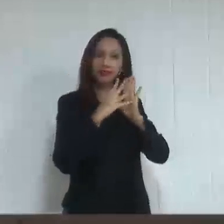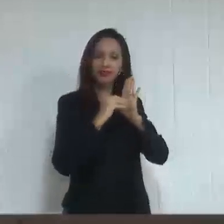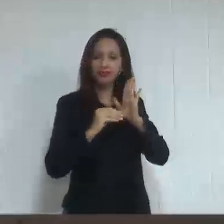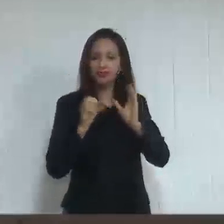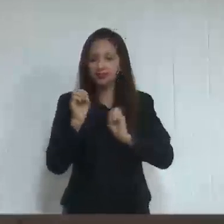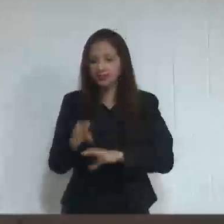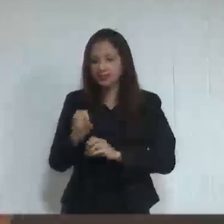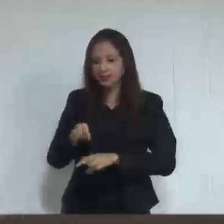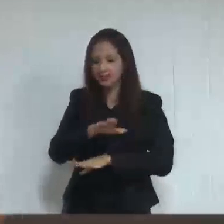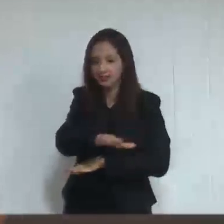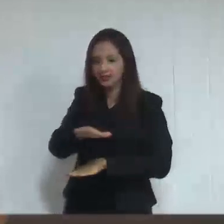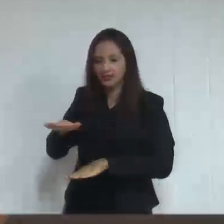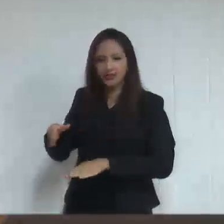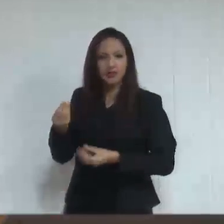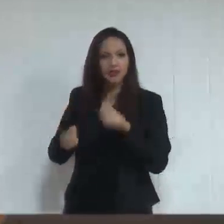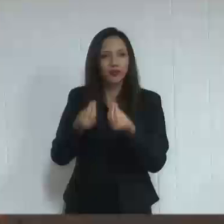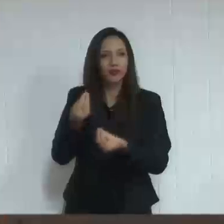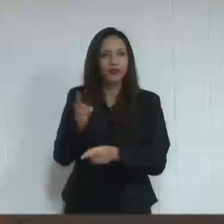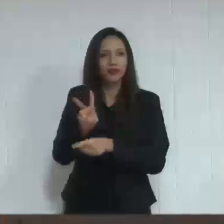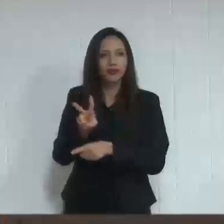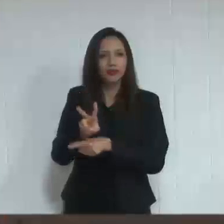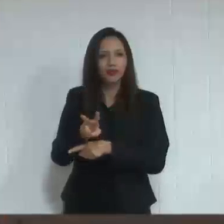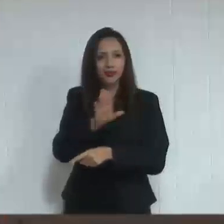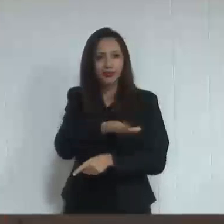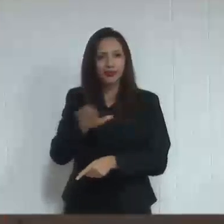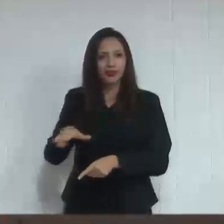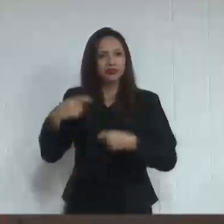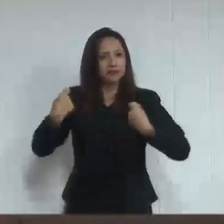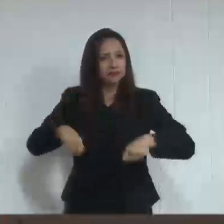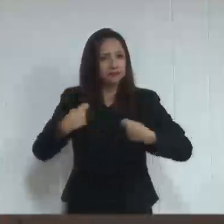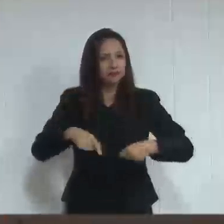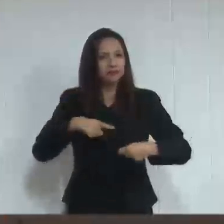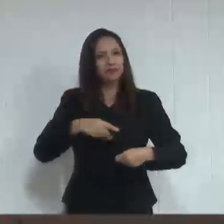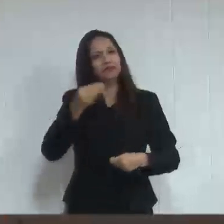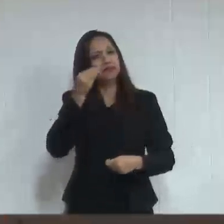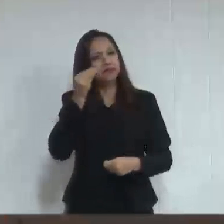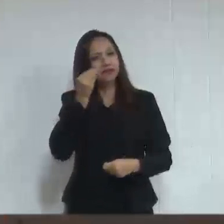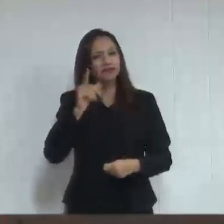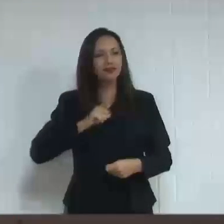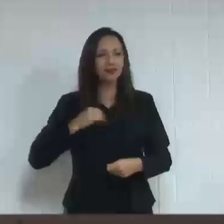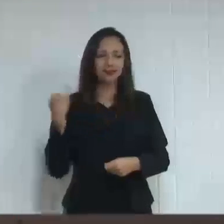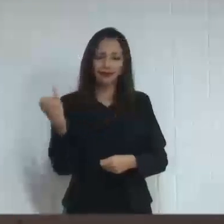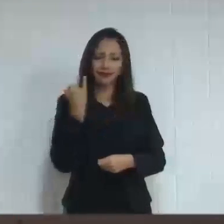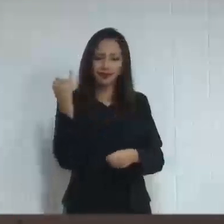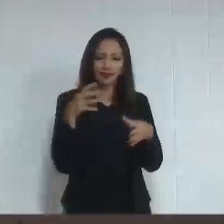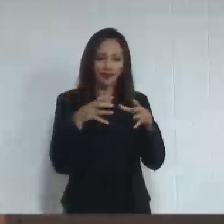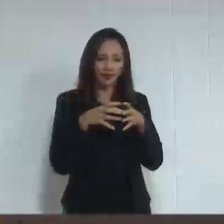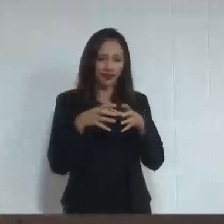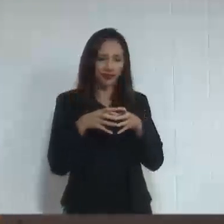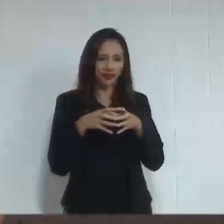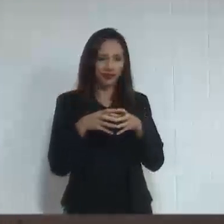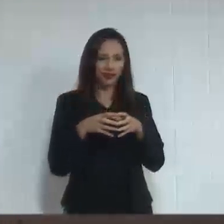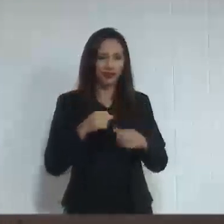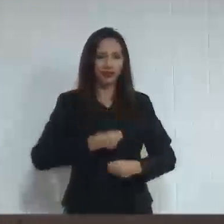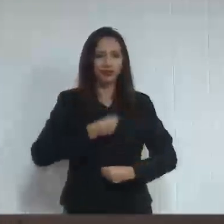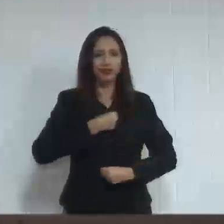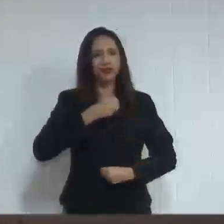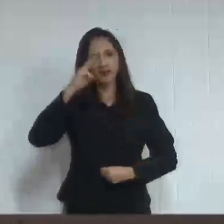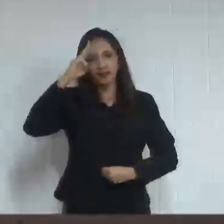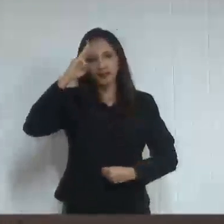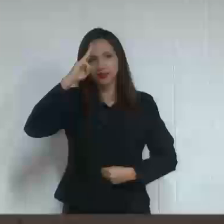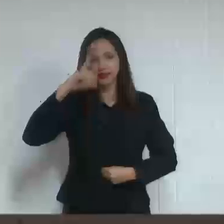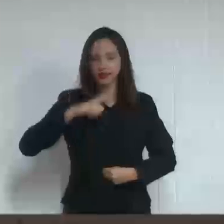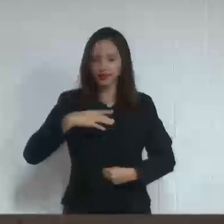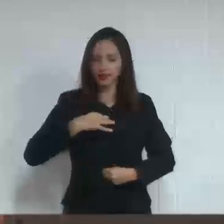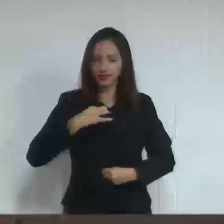e como fazer para cuidar dessas crianças. Então, é necessário, cada vez que a gente tiver a oportunidade de valorizar grupos como os escoteiros, que são voluntários